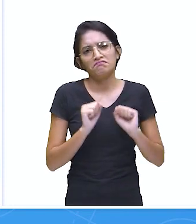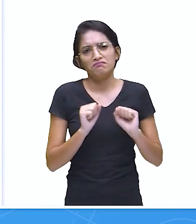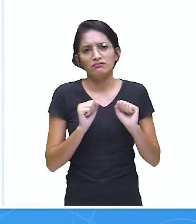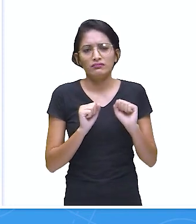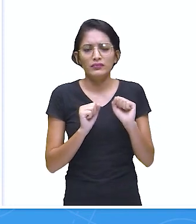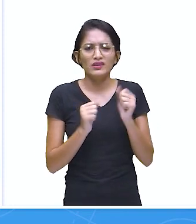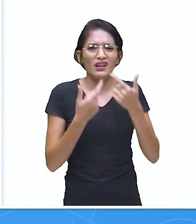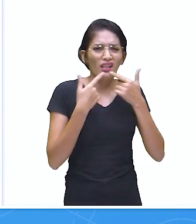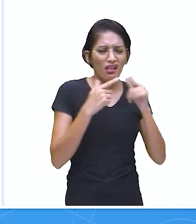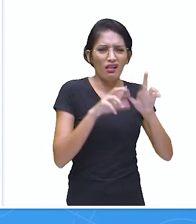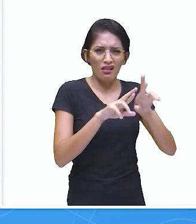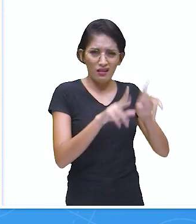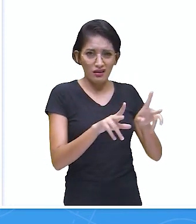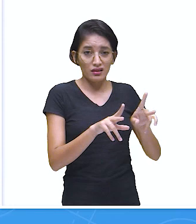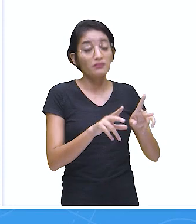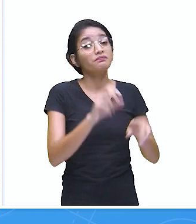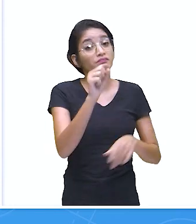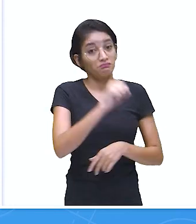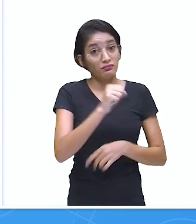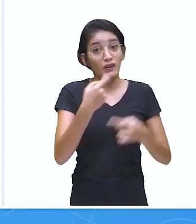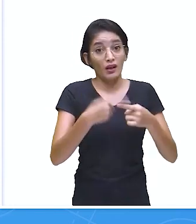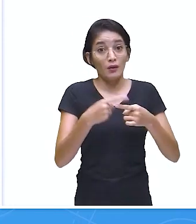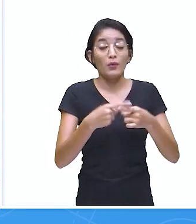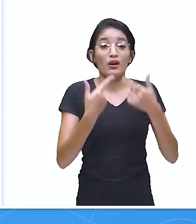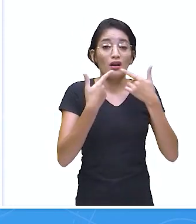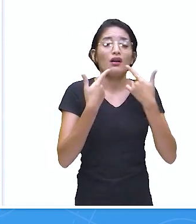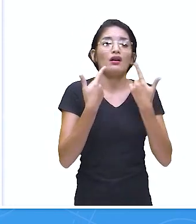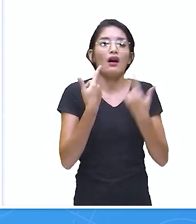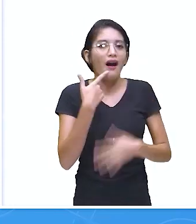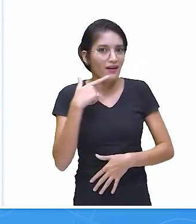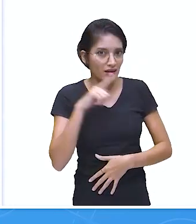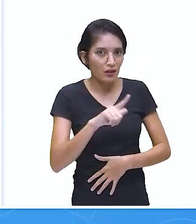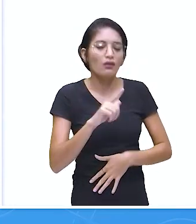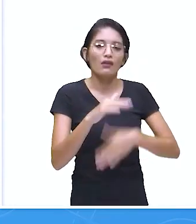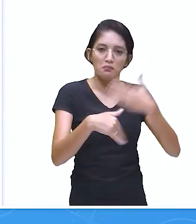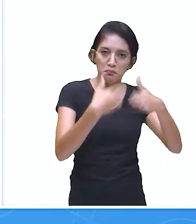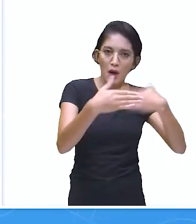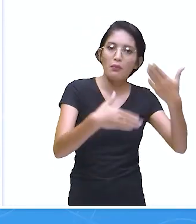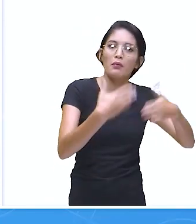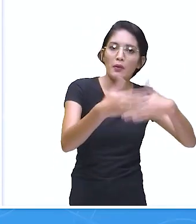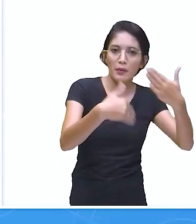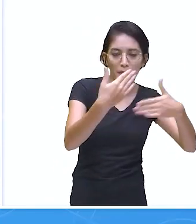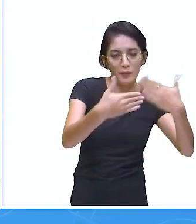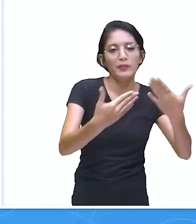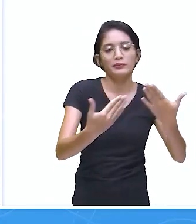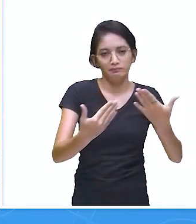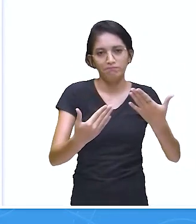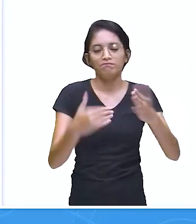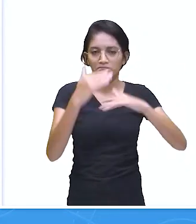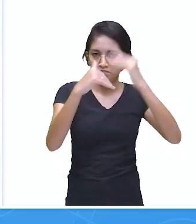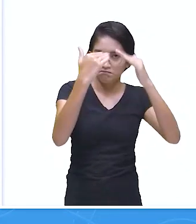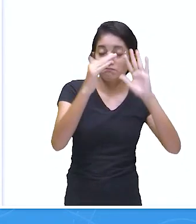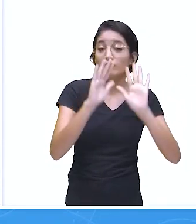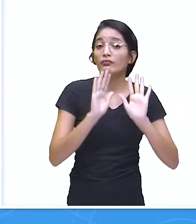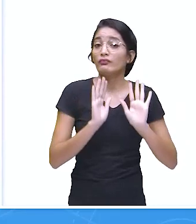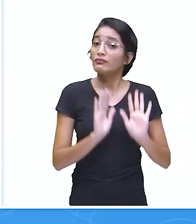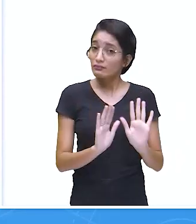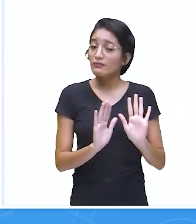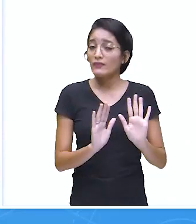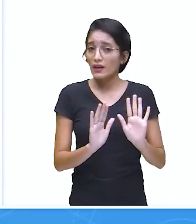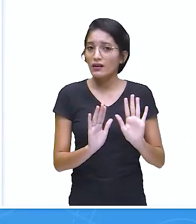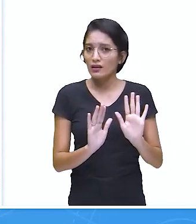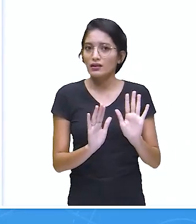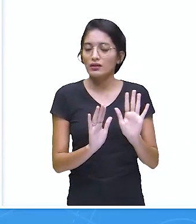estar com uma linguagem diferente. Exatamente, porque a língua ela é viva, né? A língua ela é viva, ela evolui. Então, mas